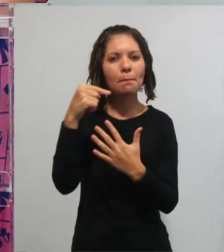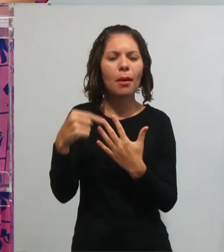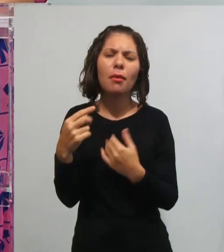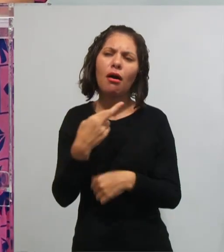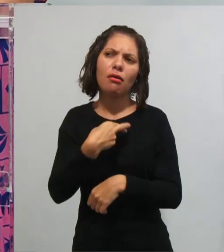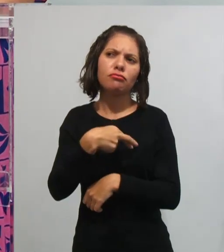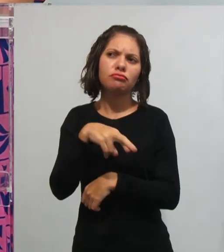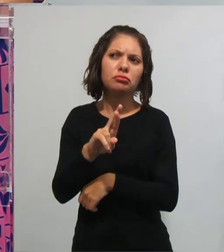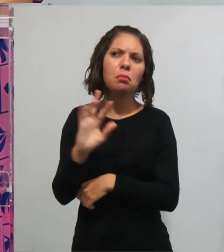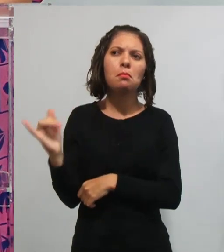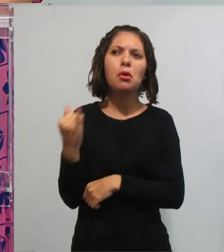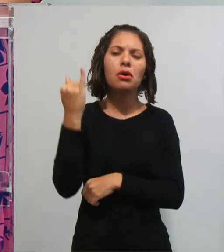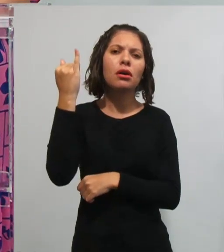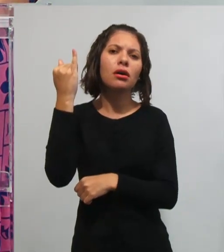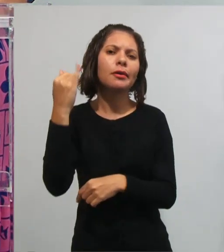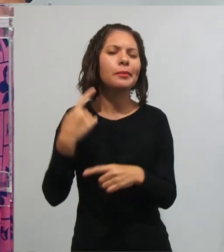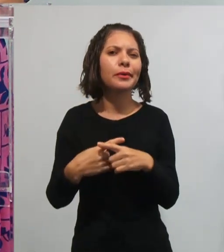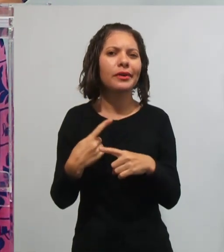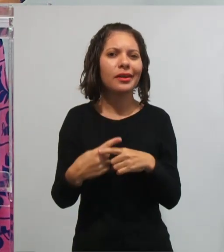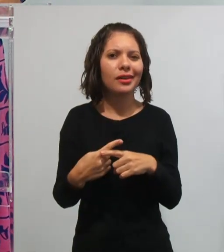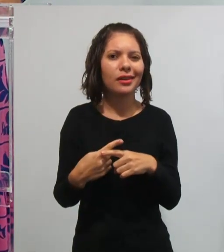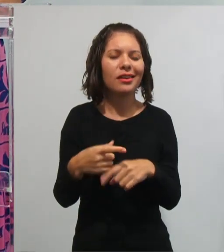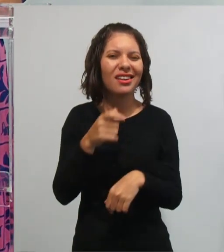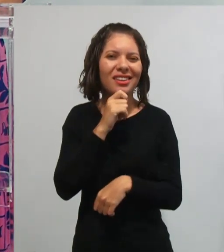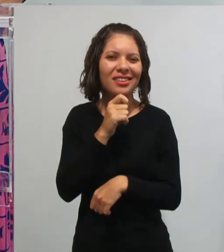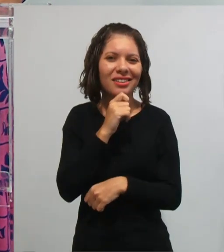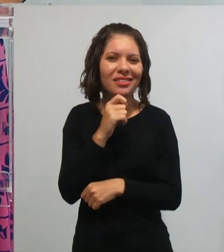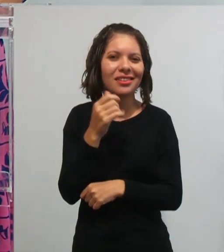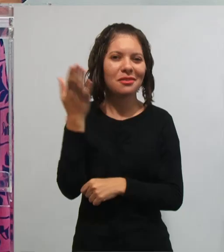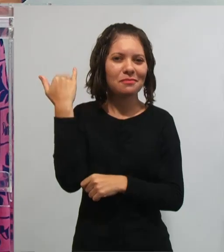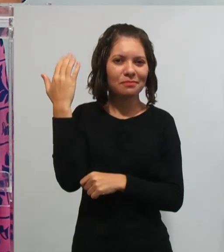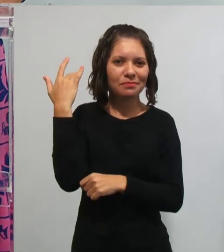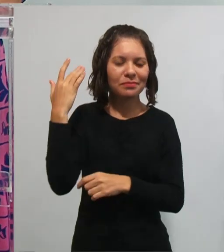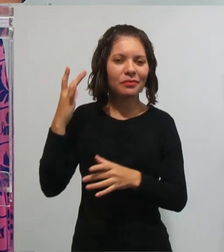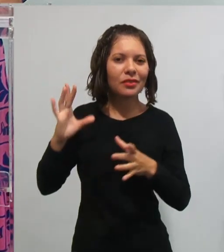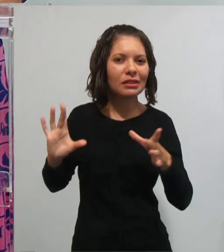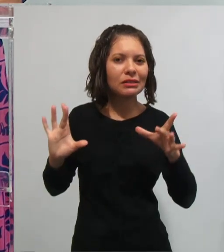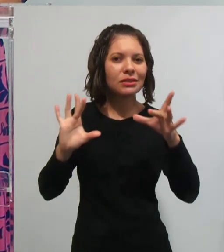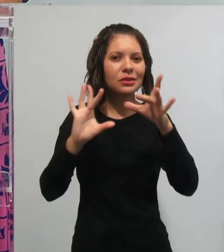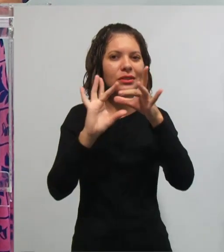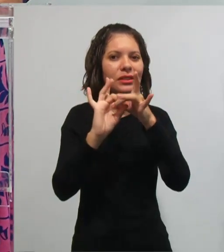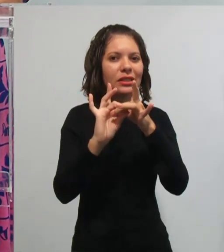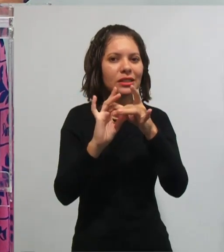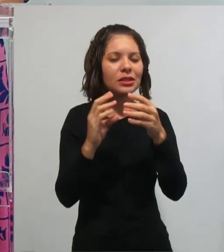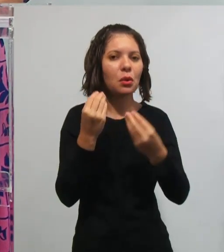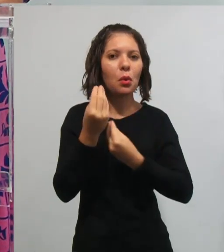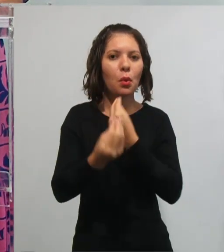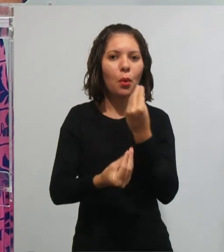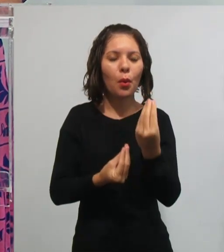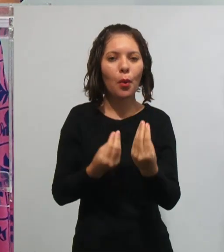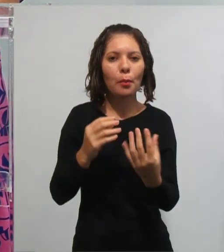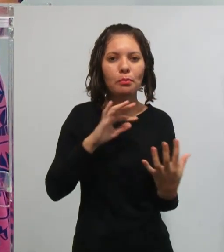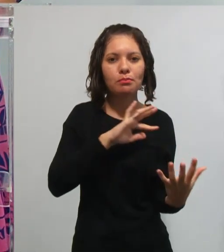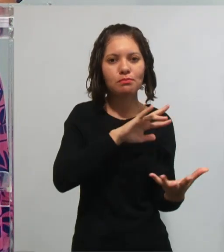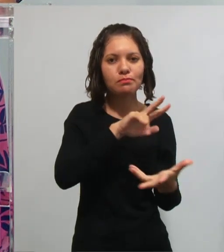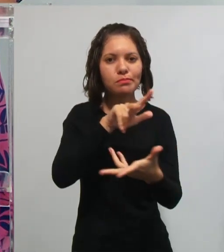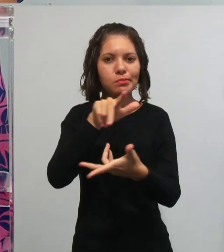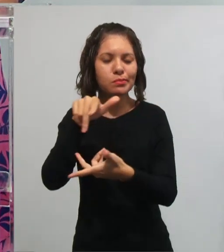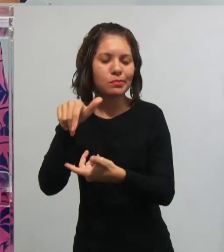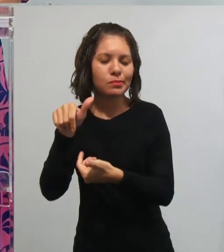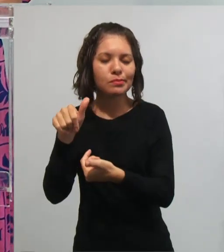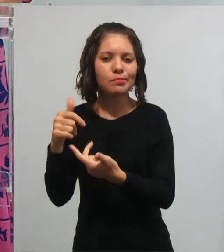pedagogia, porque é uma pedagogia que ainda é muito forte, ainda tem alguns resquícios dela em muitas práticas docentes. Então,